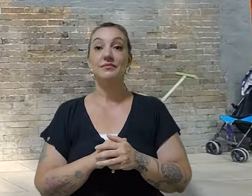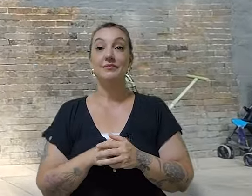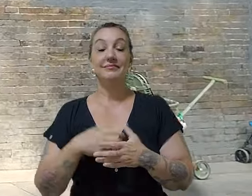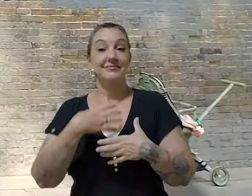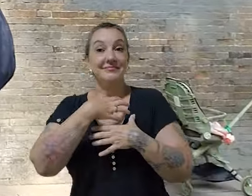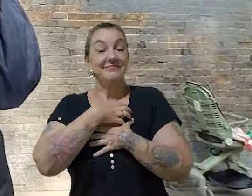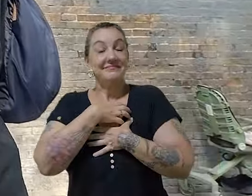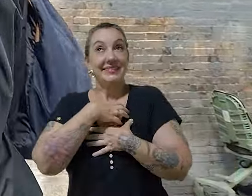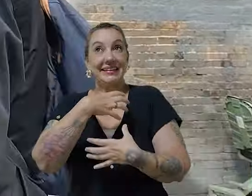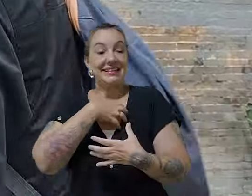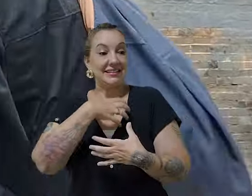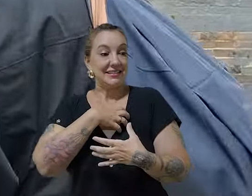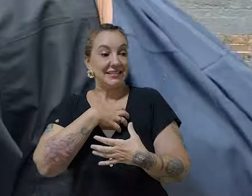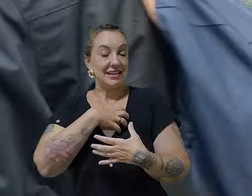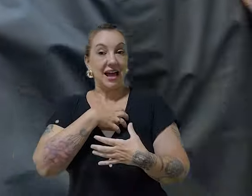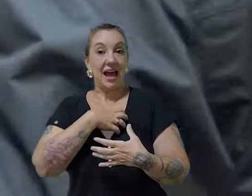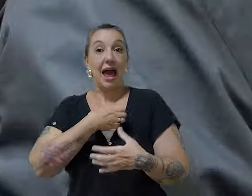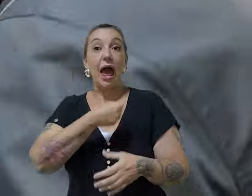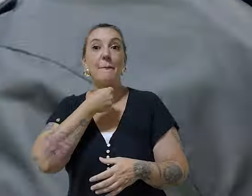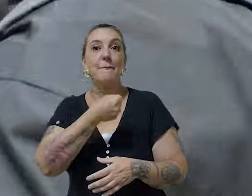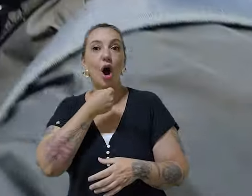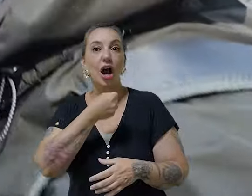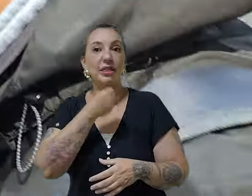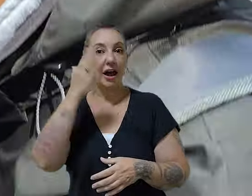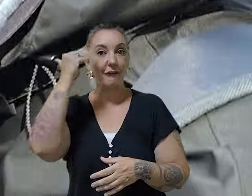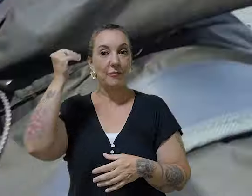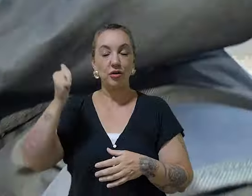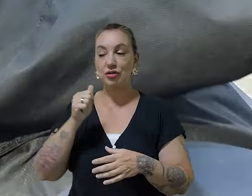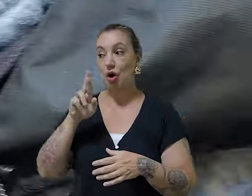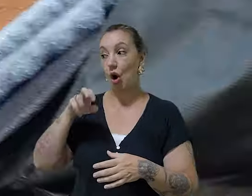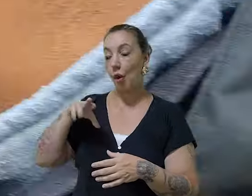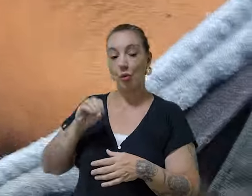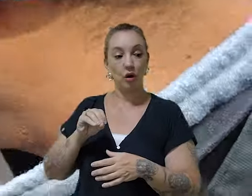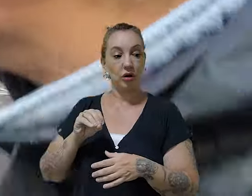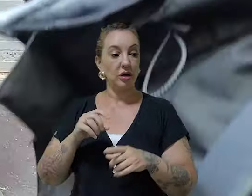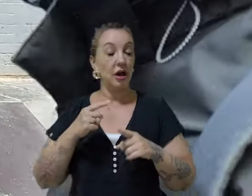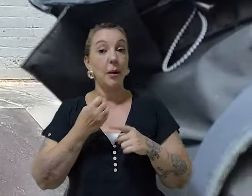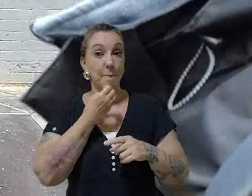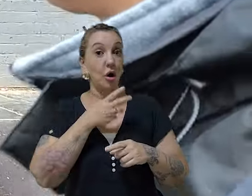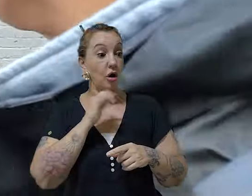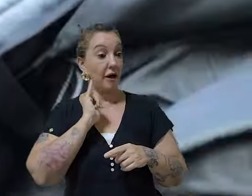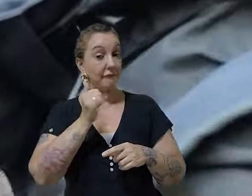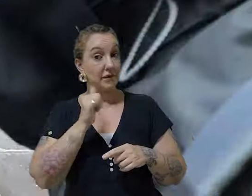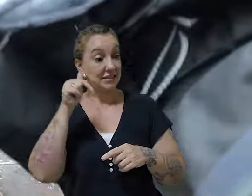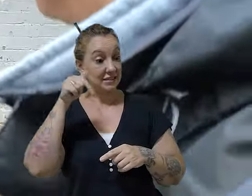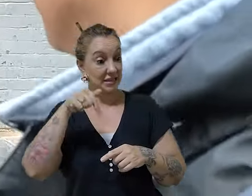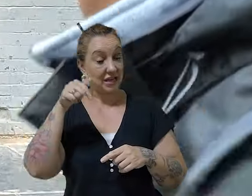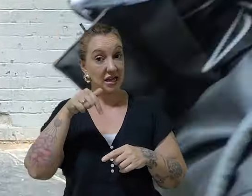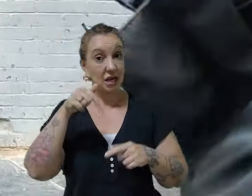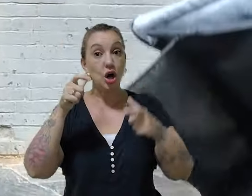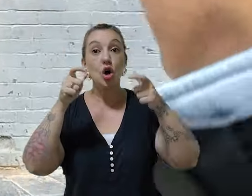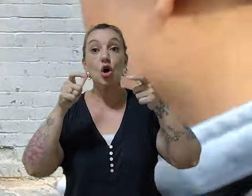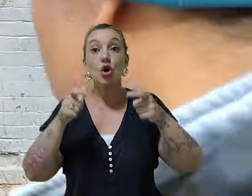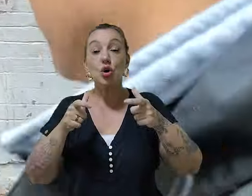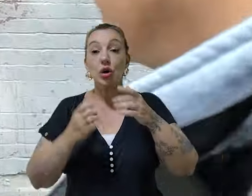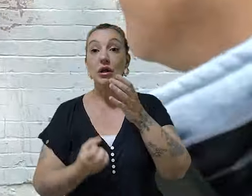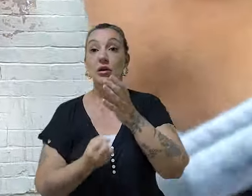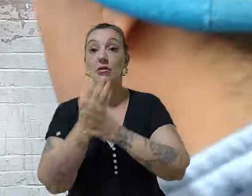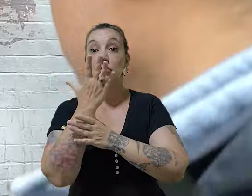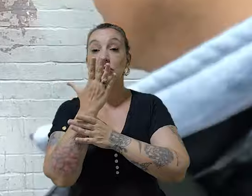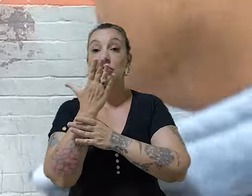Eu tô me sentindo Goulart de Andrade. O Rômulo quer falar, peraí. Não, é bom lembrar que aqui é o local de